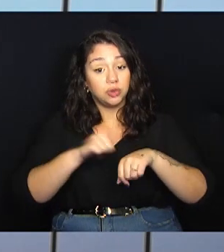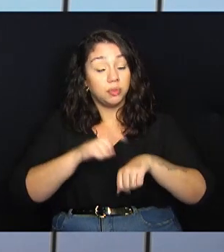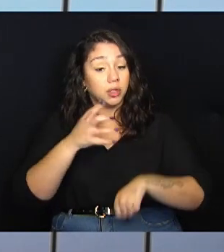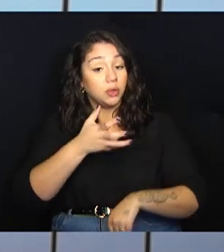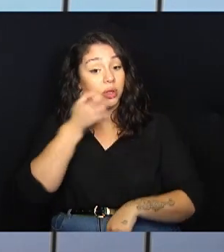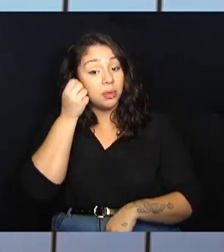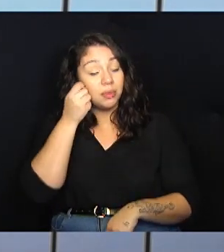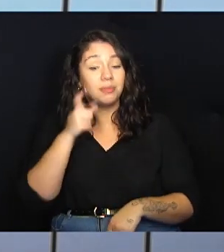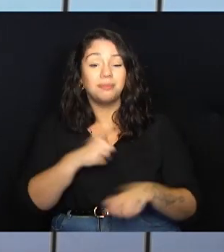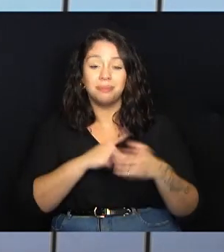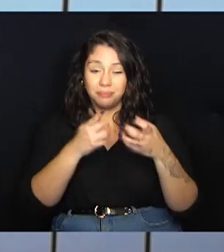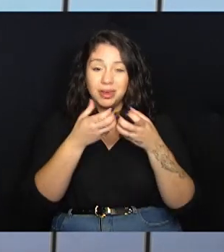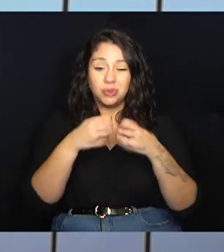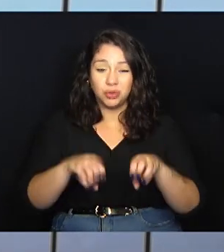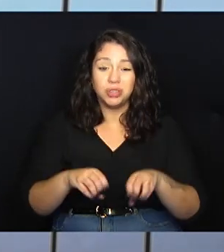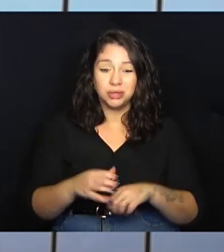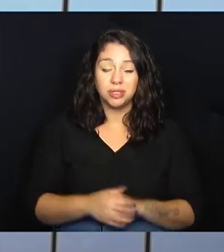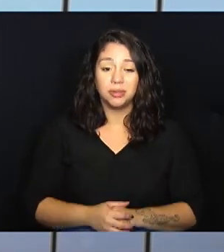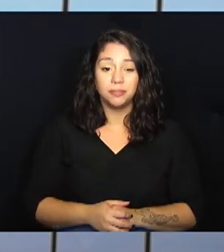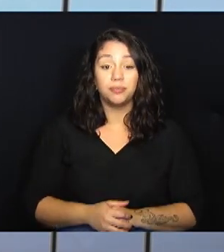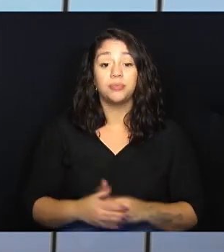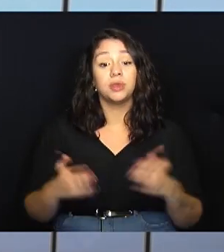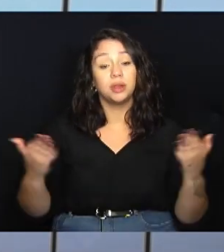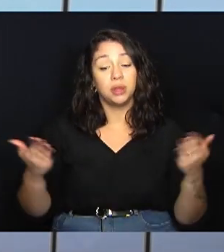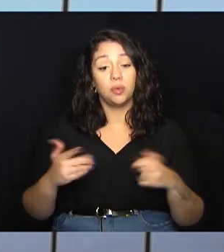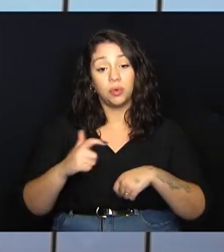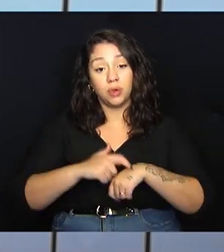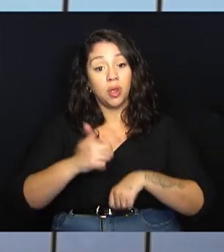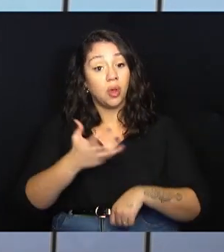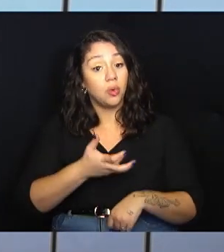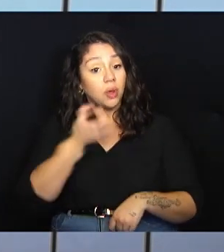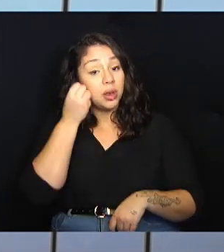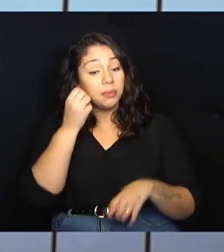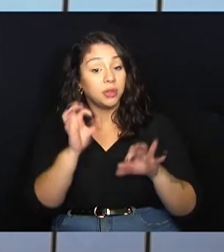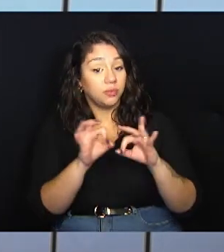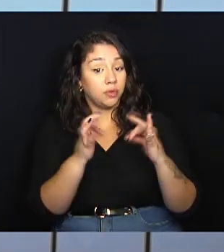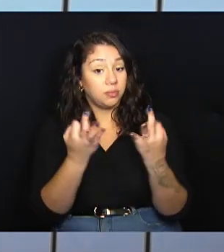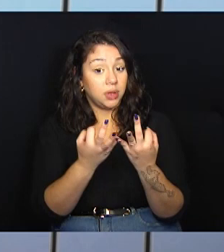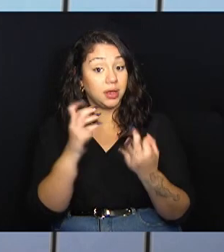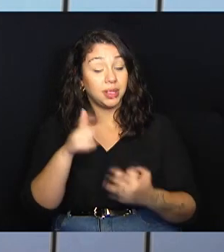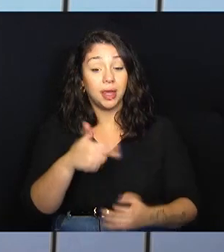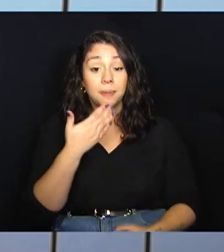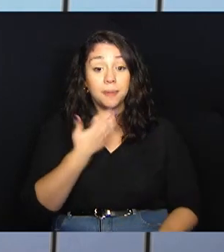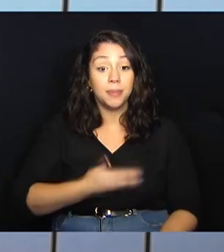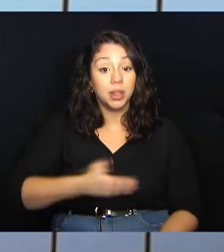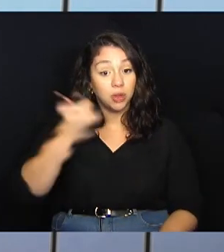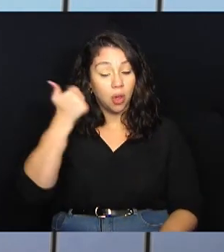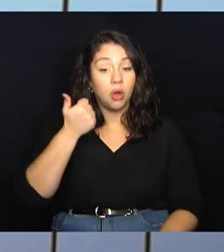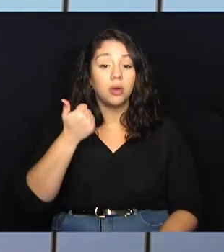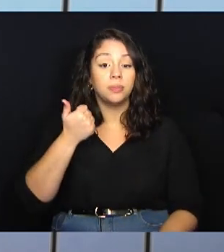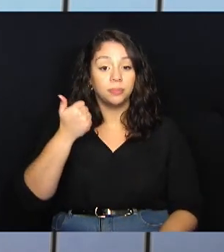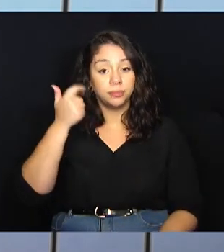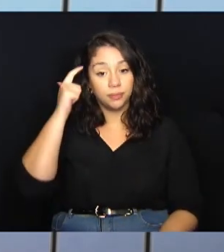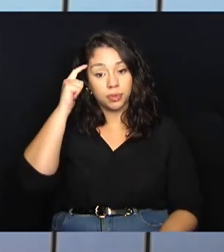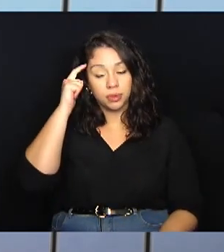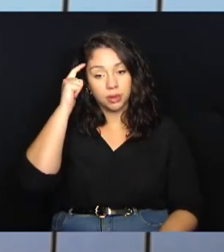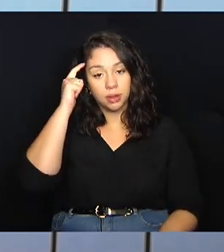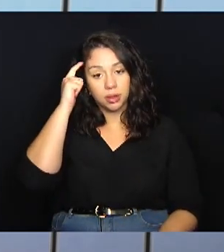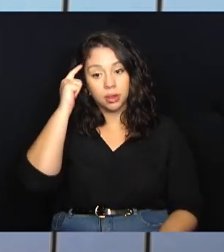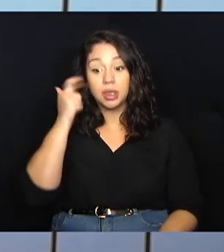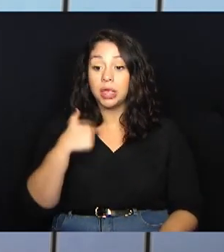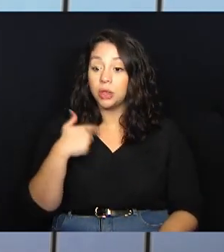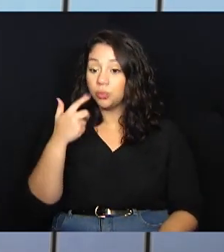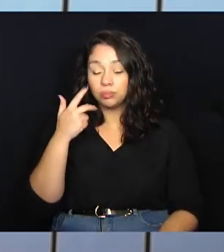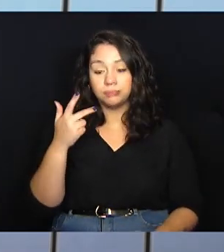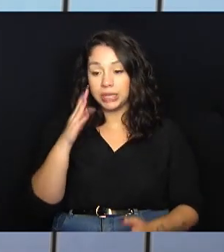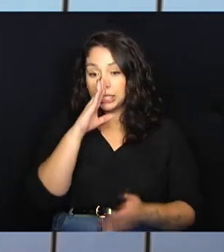fica prejudicado. Tá. Bem, então no acolhimento familiar, que é o nosso ideal, eu diria que para todas